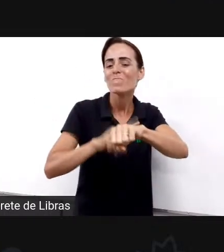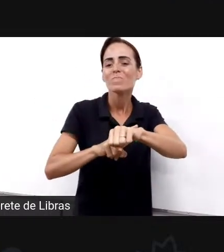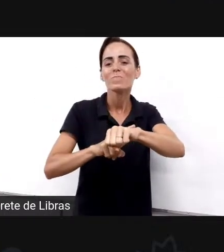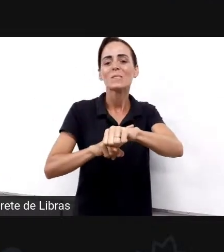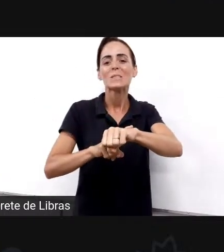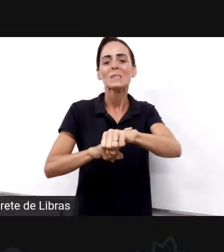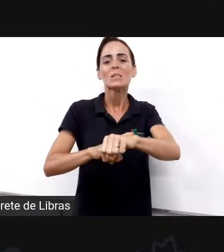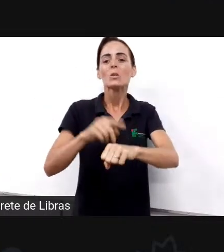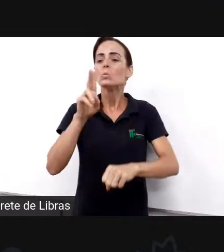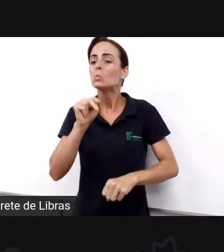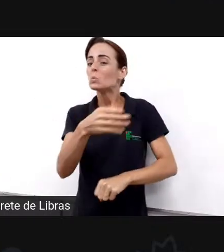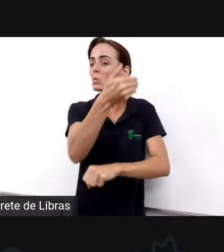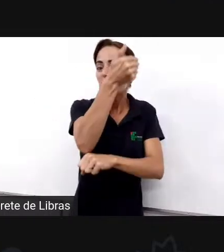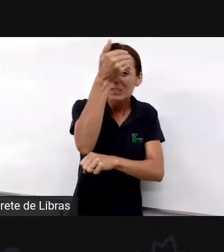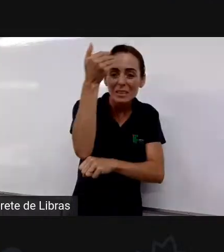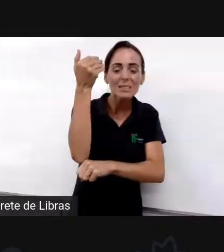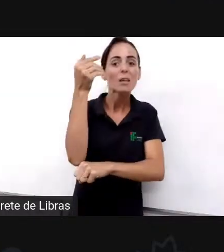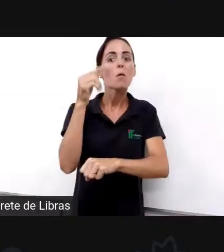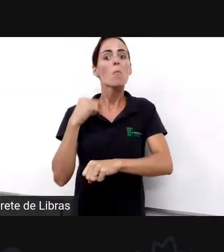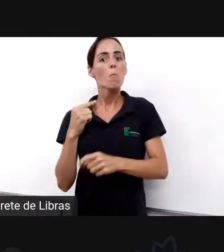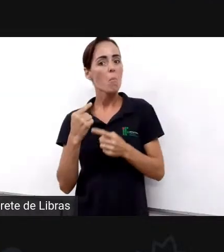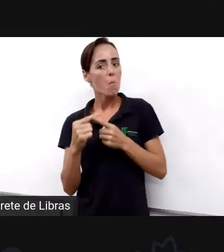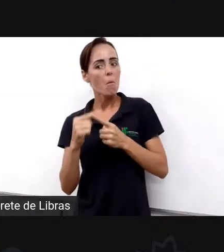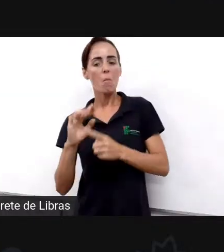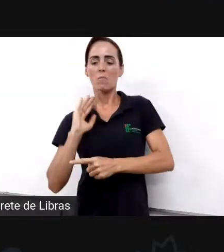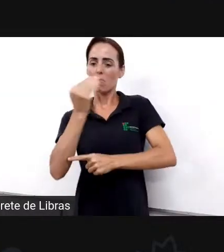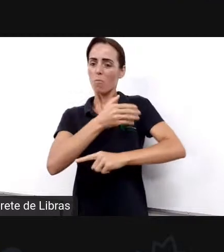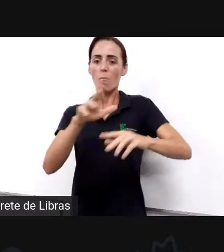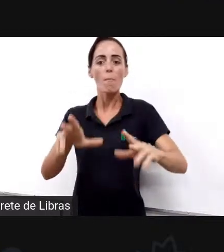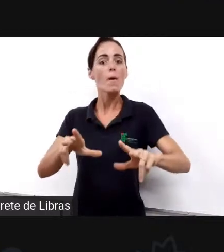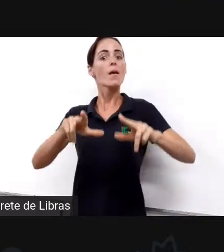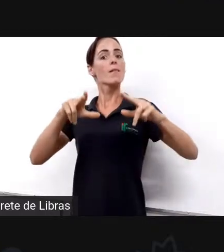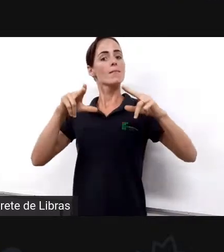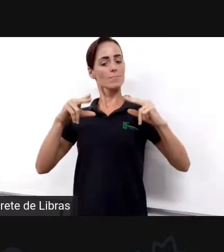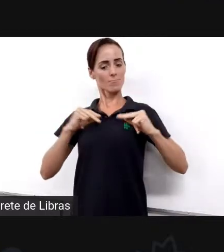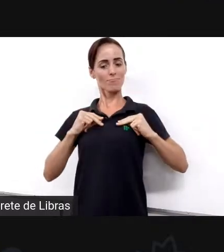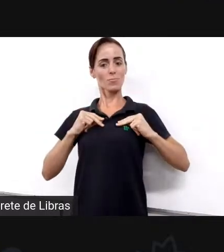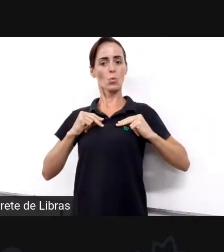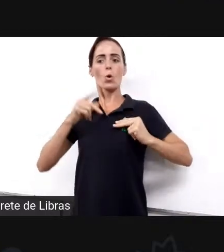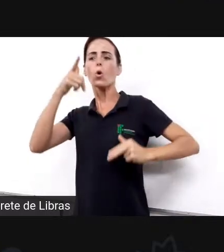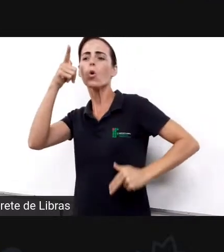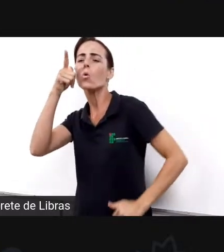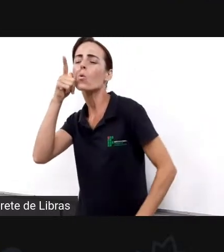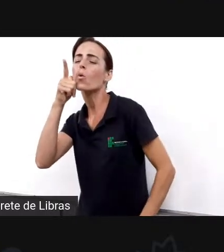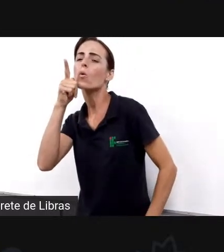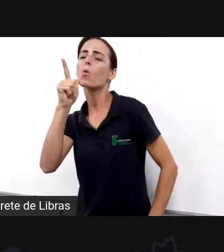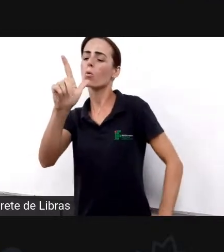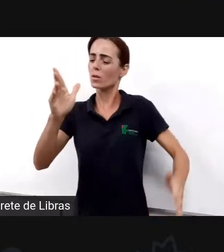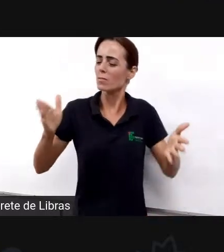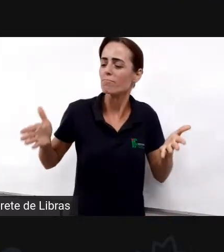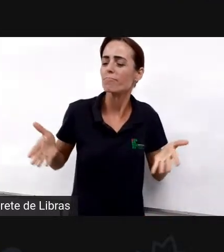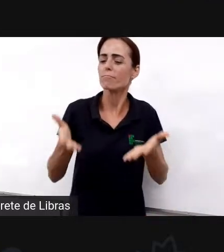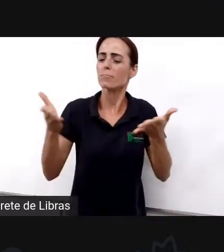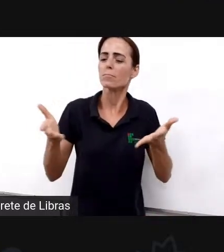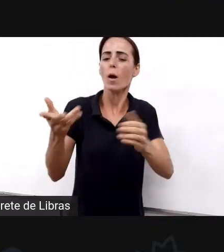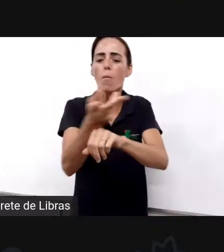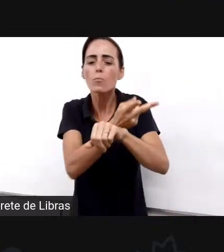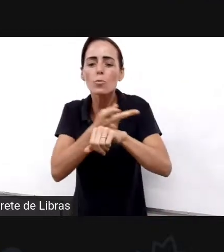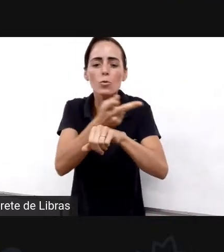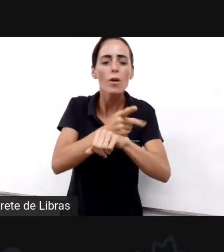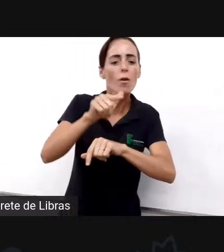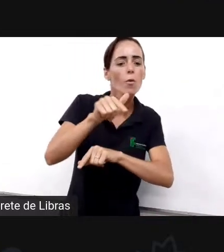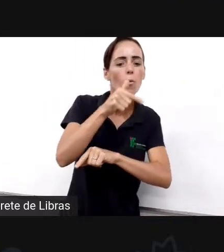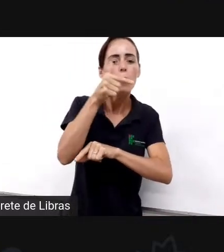o quanto somos merecedores dessa conquista. A nossa conquista vai impulsionar outras buscas e abrir